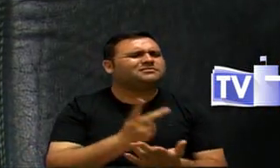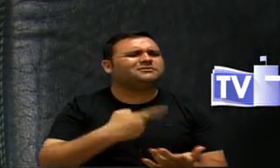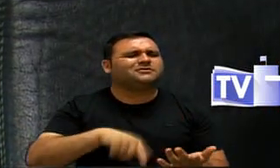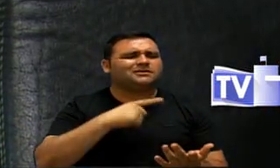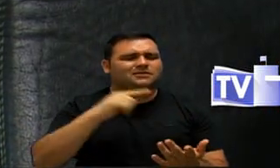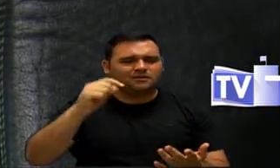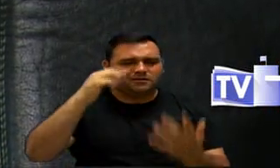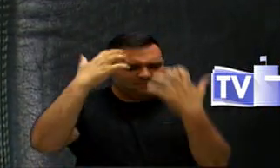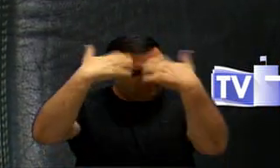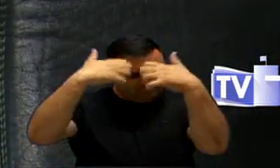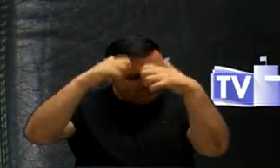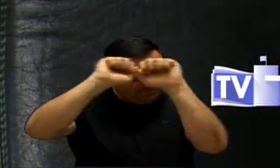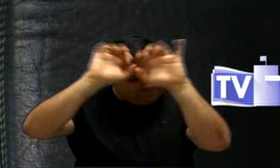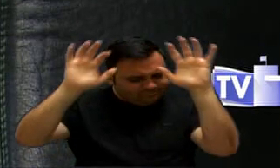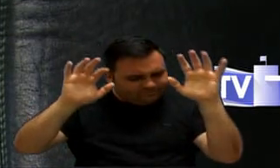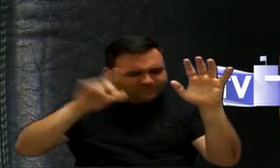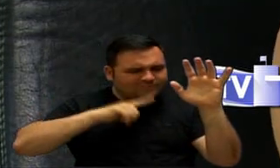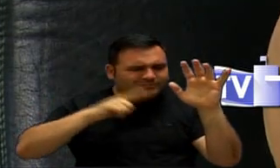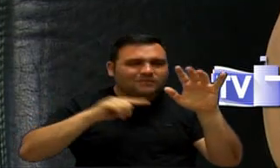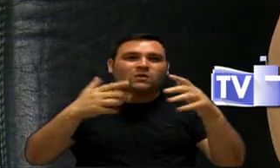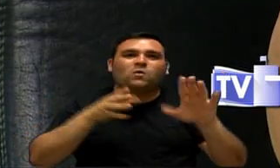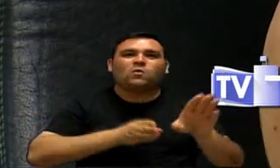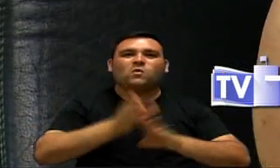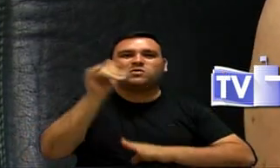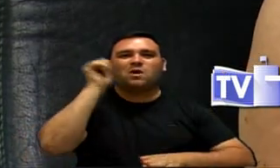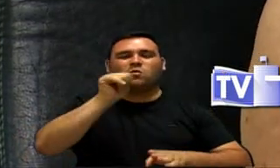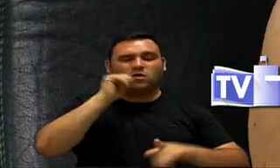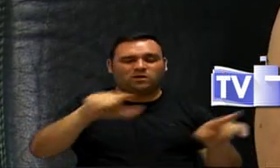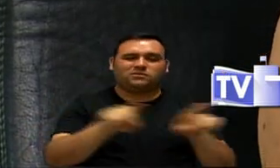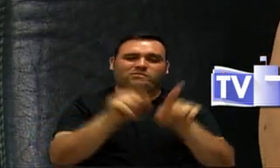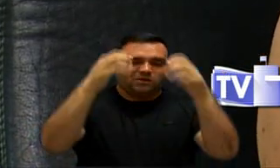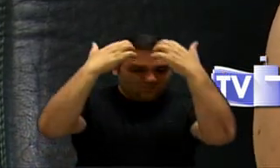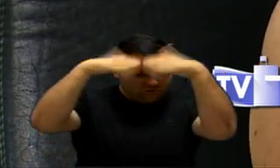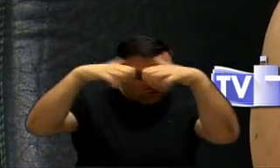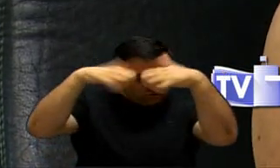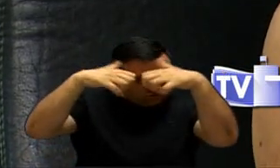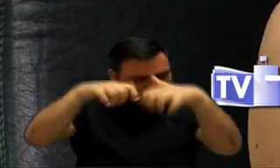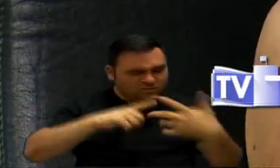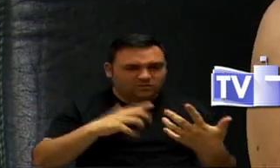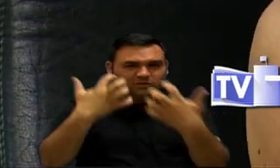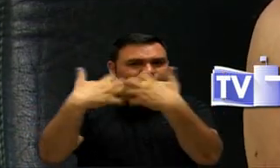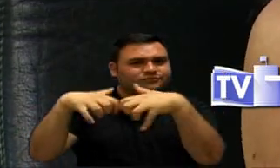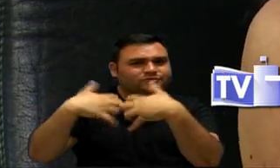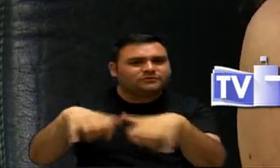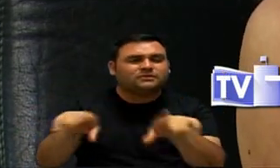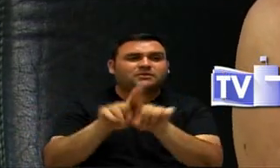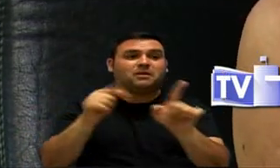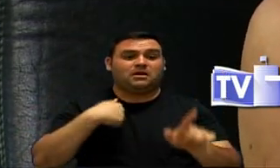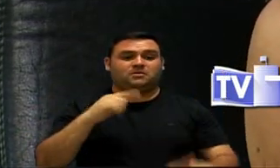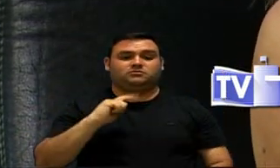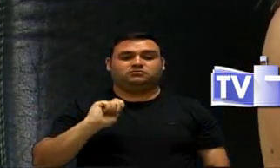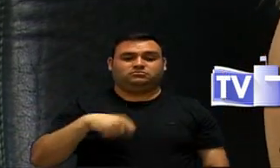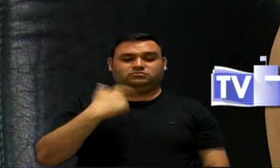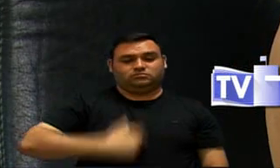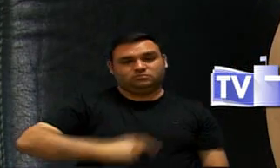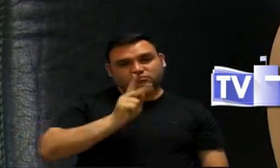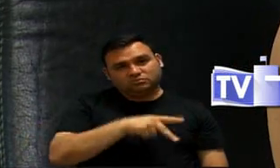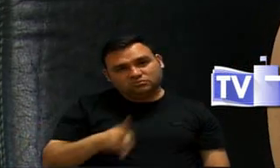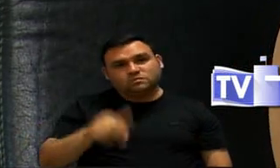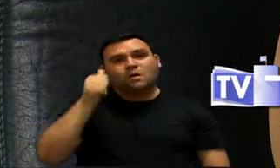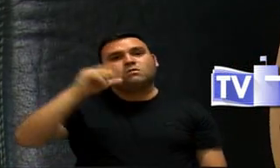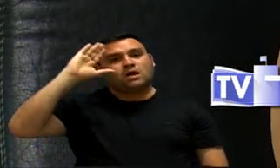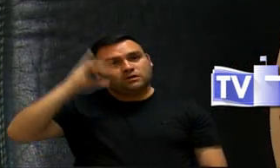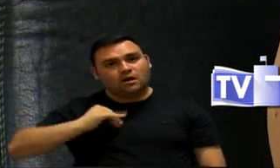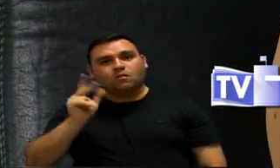fazendo uma reflexão, e o Conselho da Mulher está fazendo essa reflexão. E como professora, Yara como